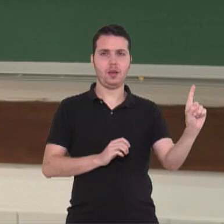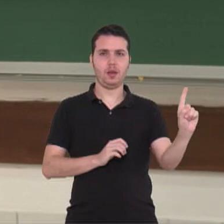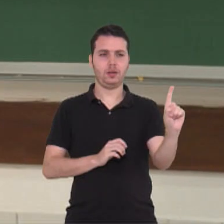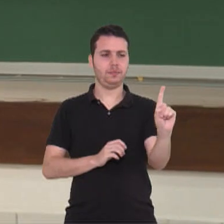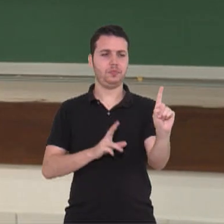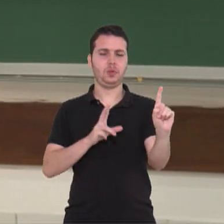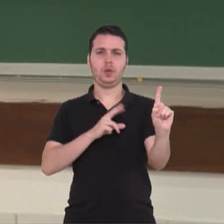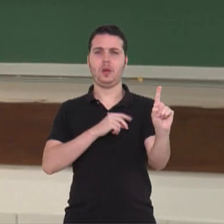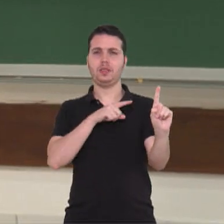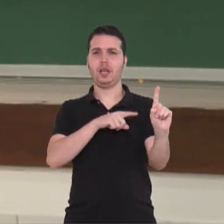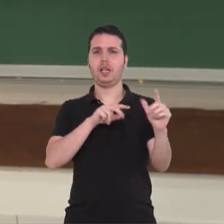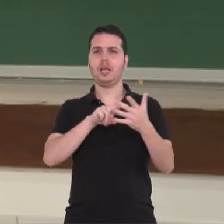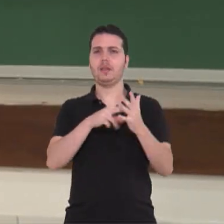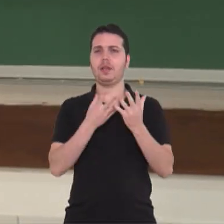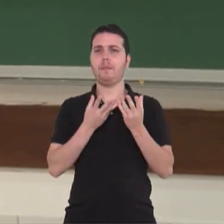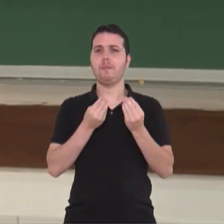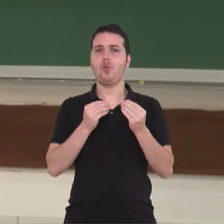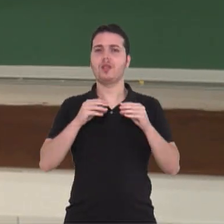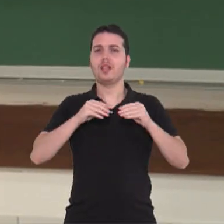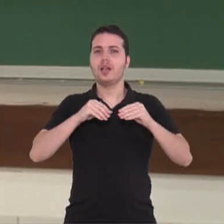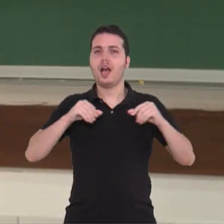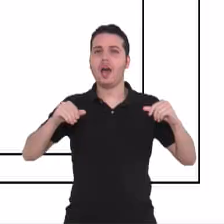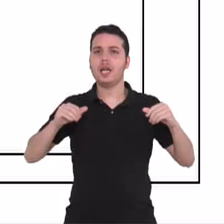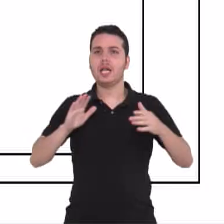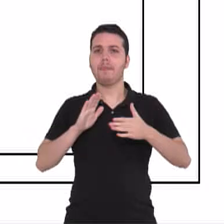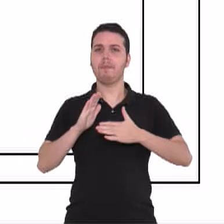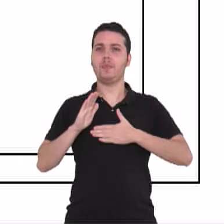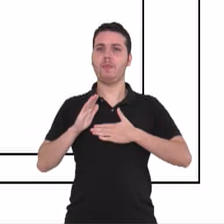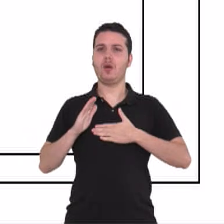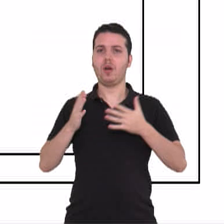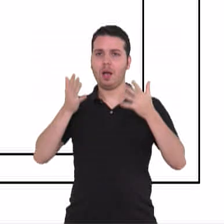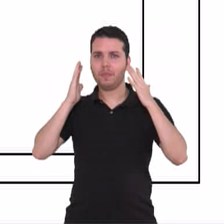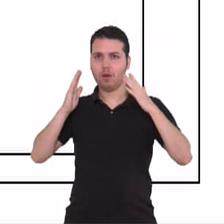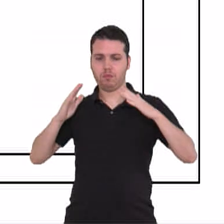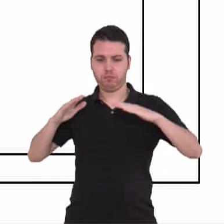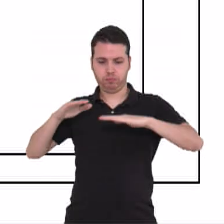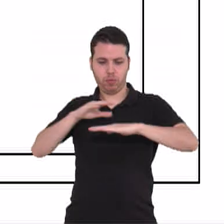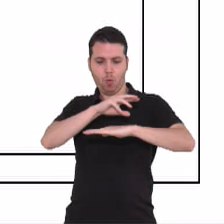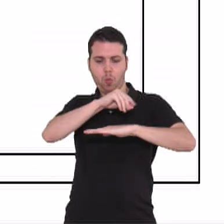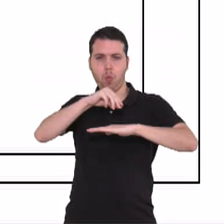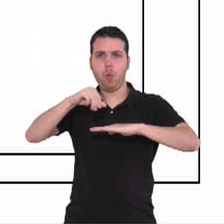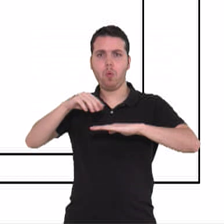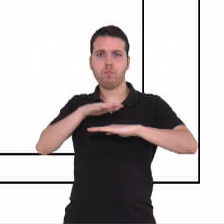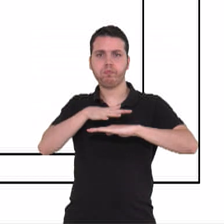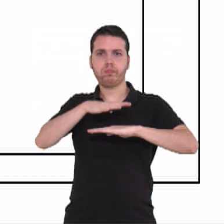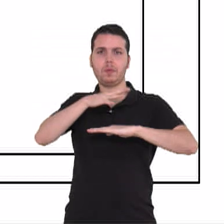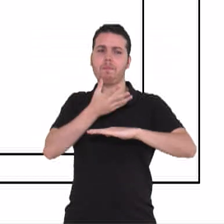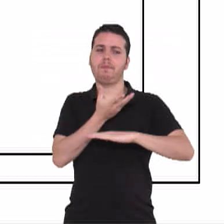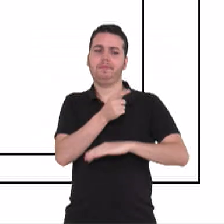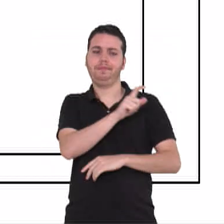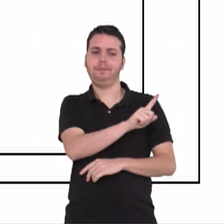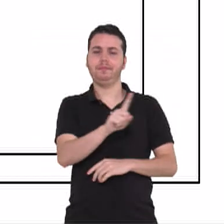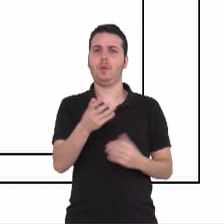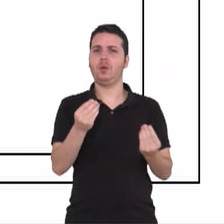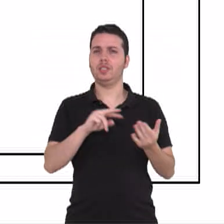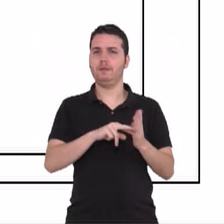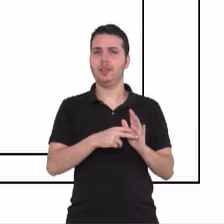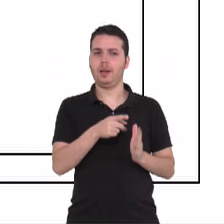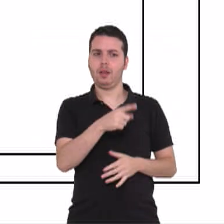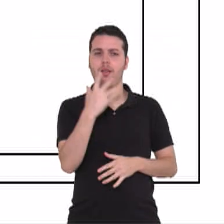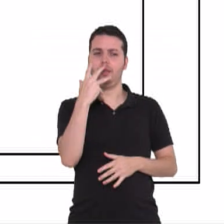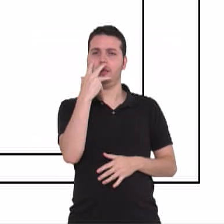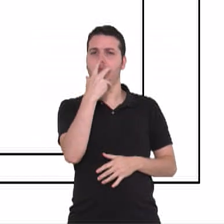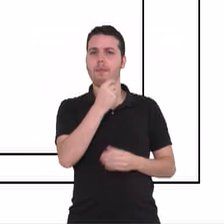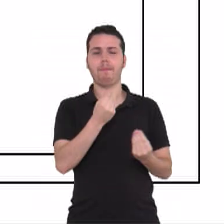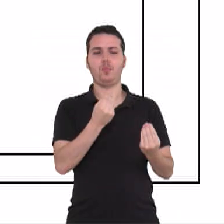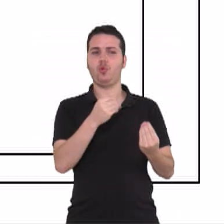moça tá passando ali, ele tá mexendo com a moça. Aí ela fala com certeza, né? Não gostou nada dele estar mexendo com a moça.